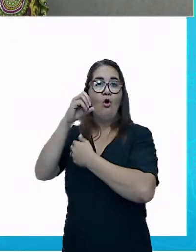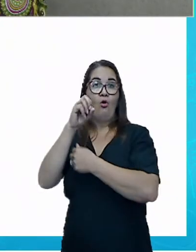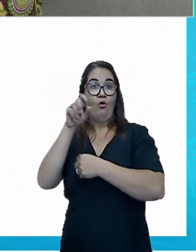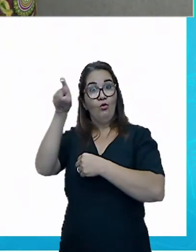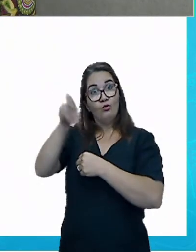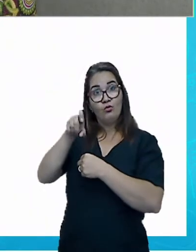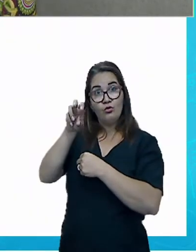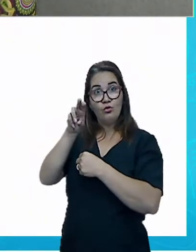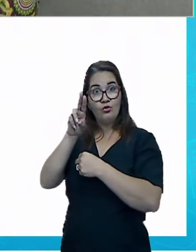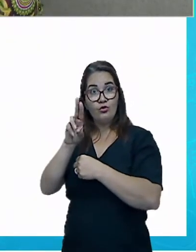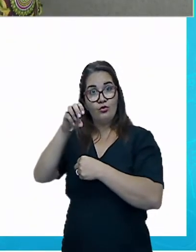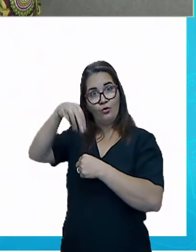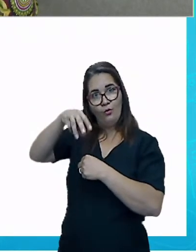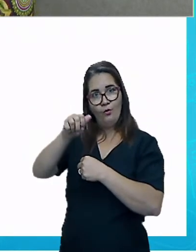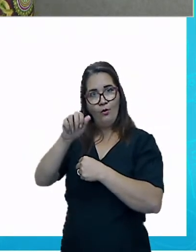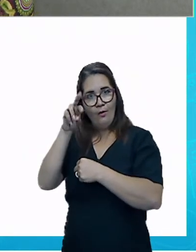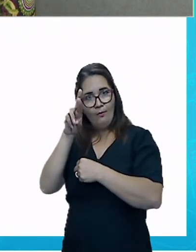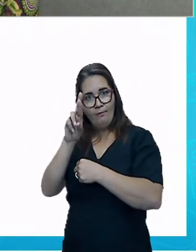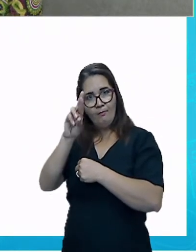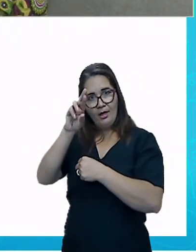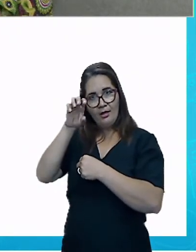riqueza do arco-íris,